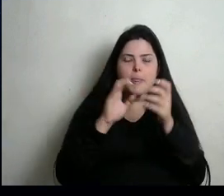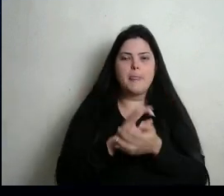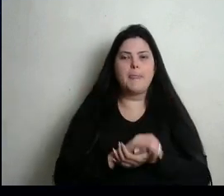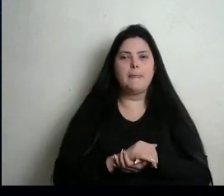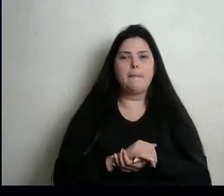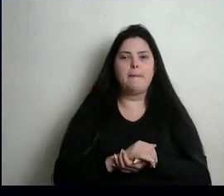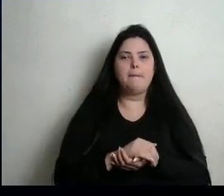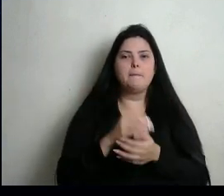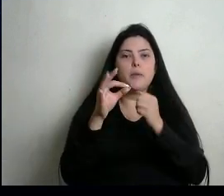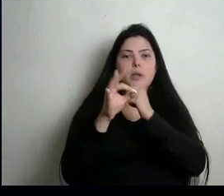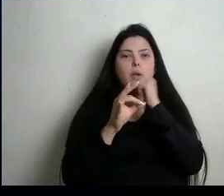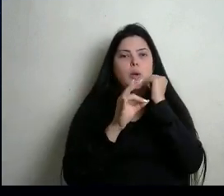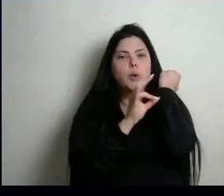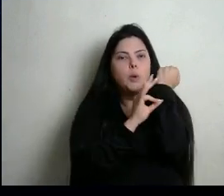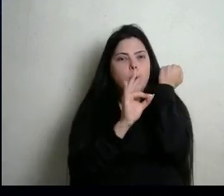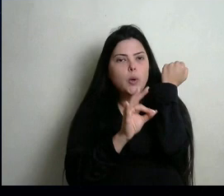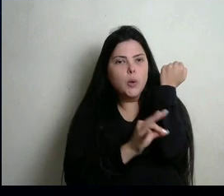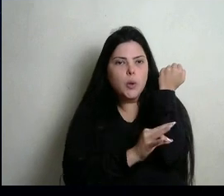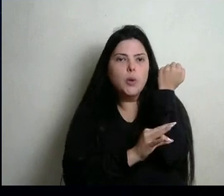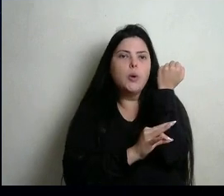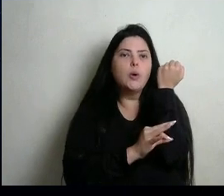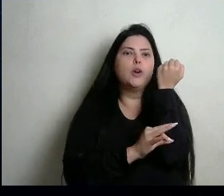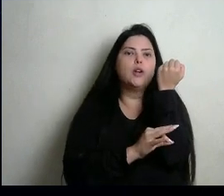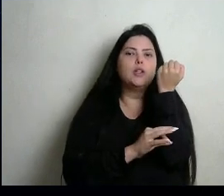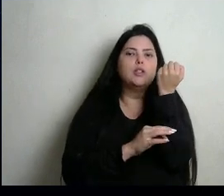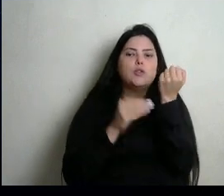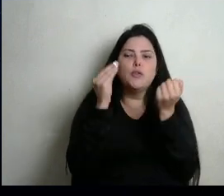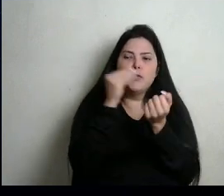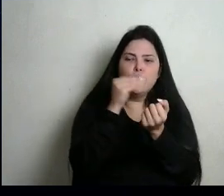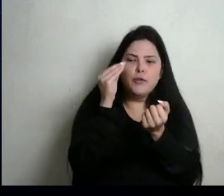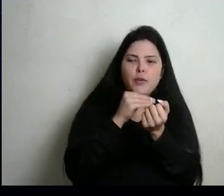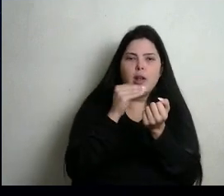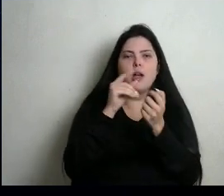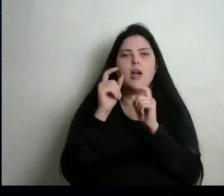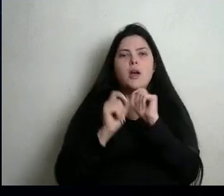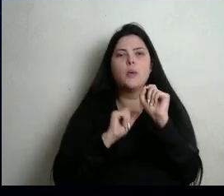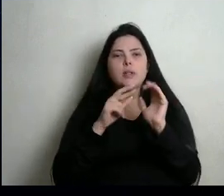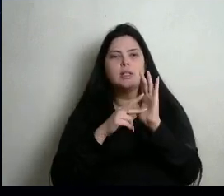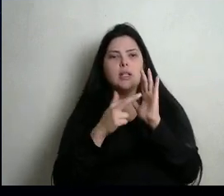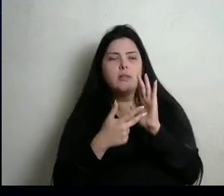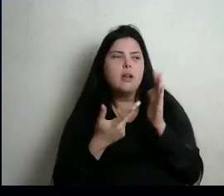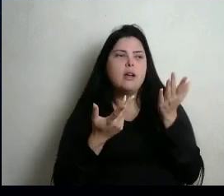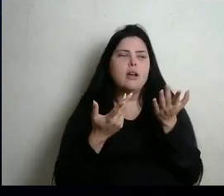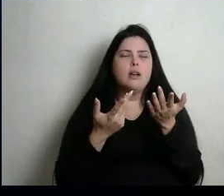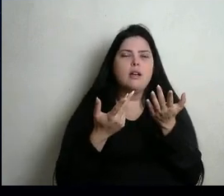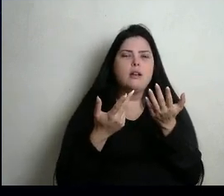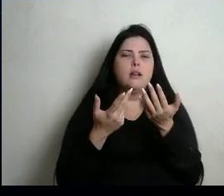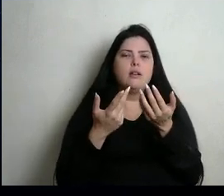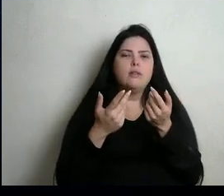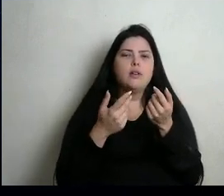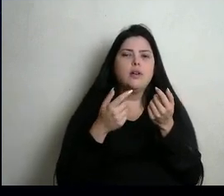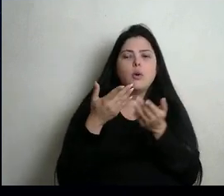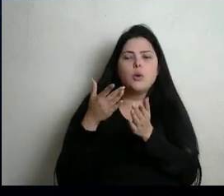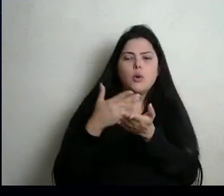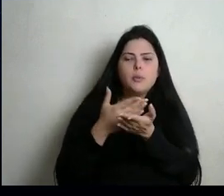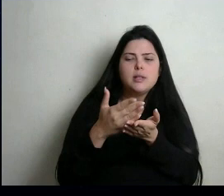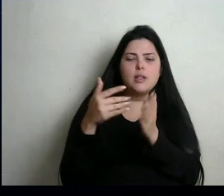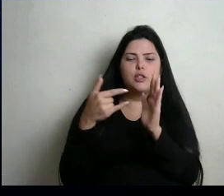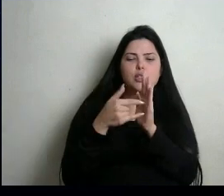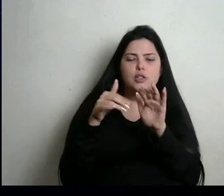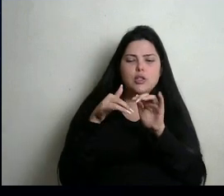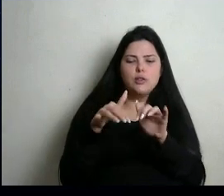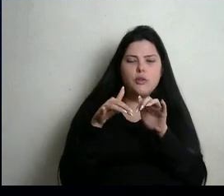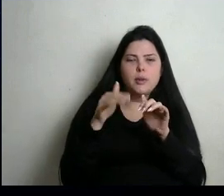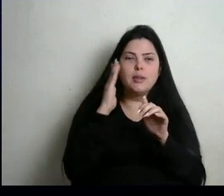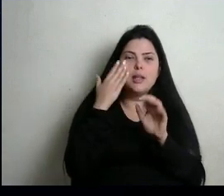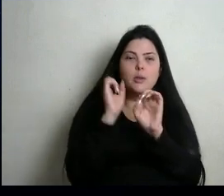código, codificação, vulnerabilidades, o que é um overflow. Então, comecei o caminho por aí, a parte de desenvolvimento, e entendendo um